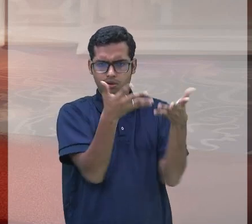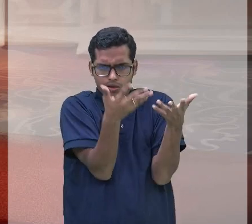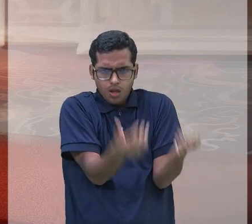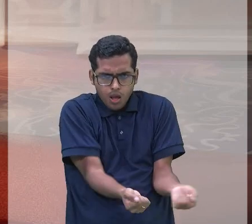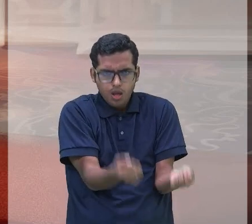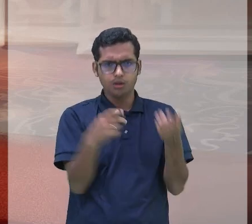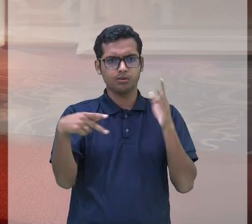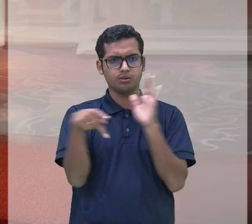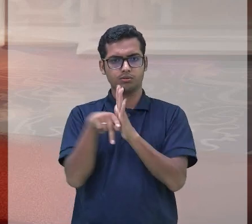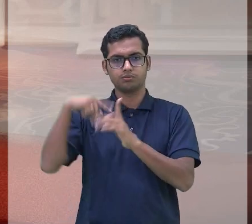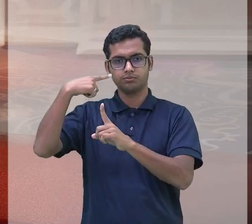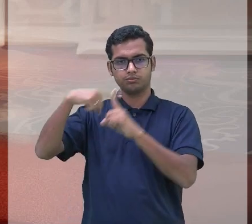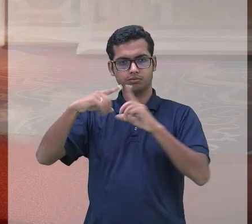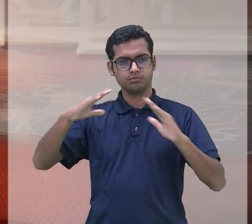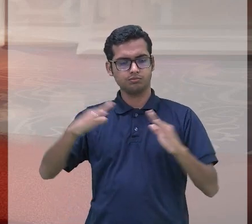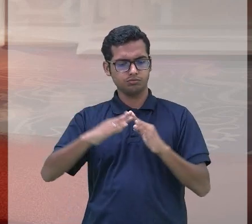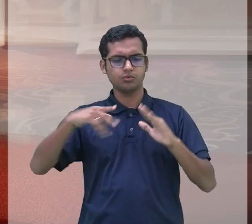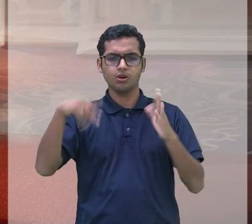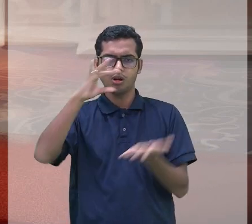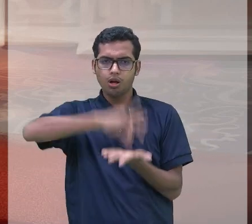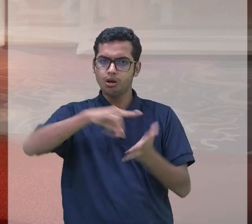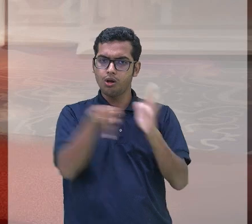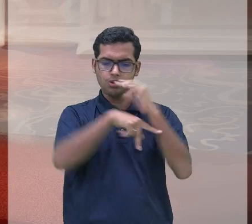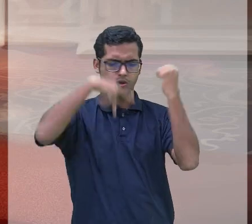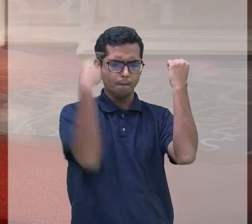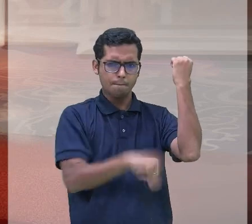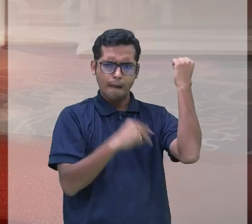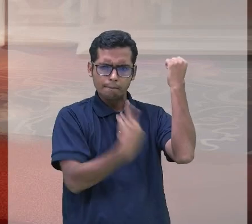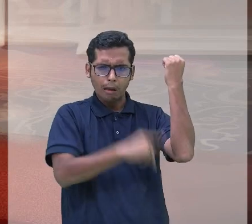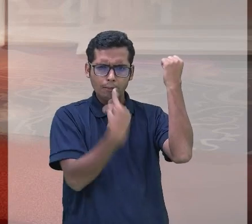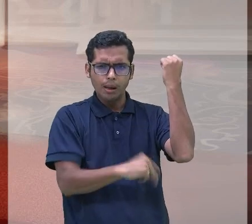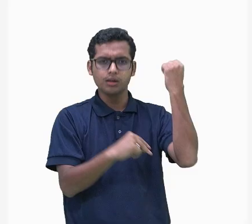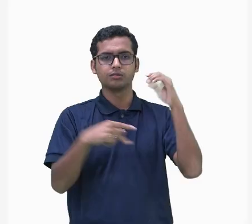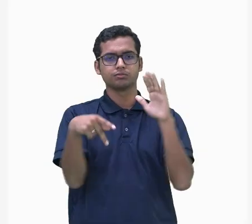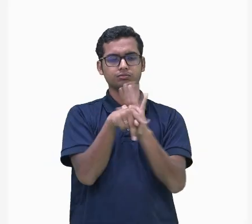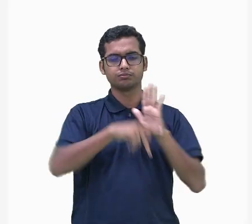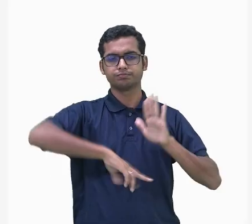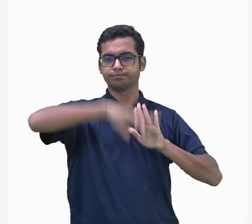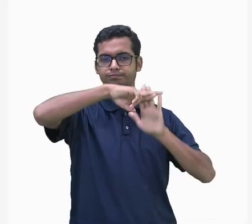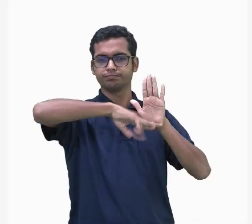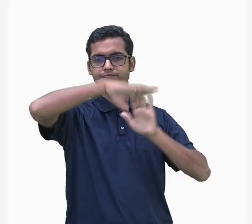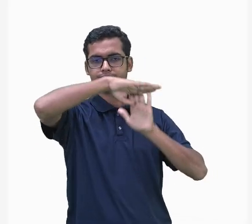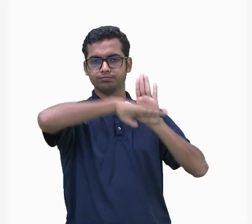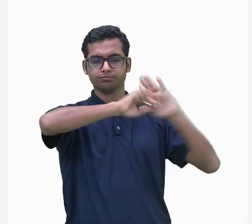naquela época, ia punir segundo as suas tradições. Vamos ao texto, vamos lá.